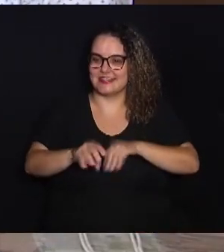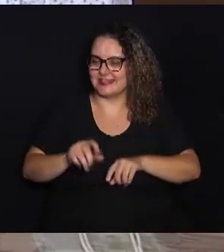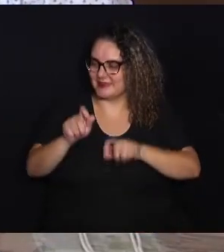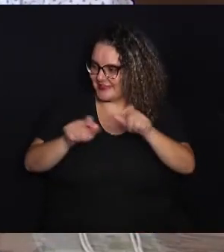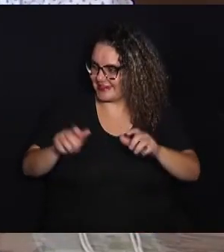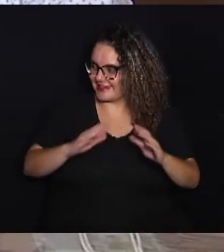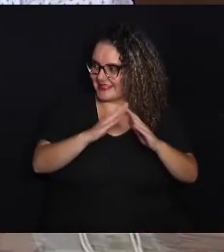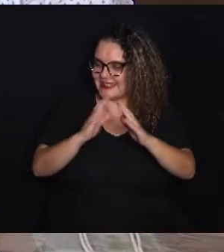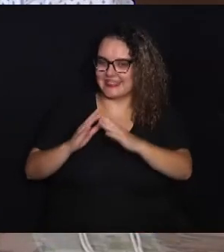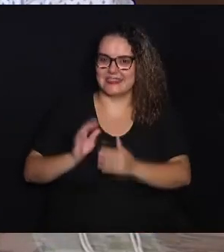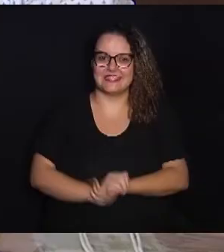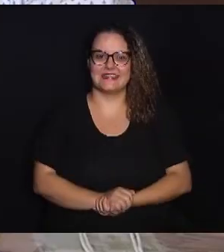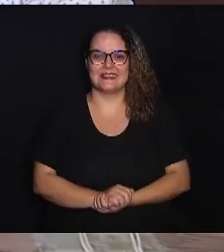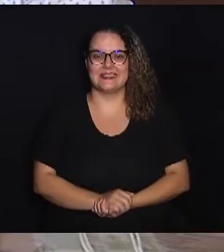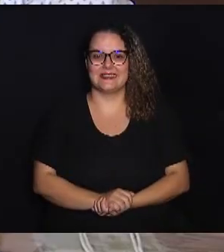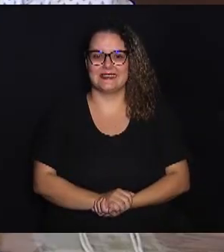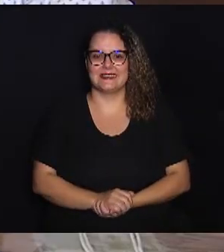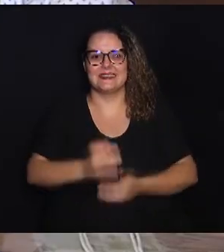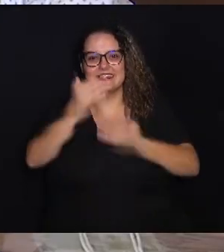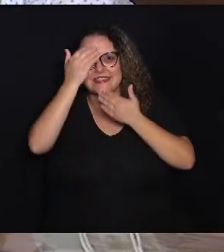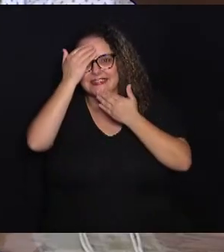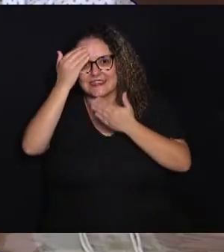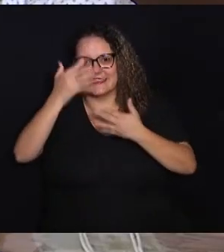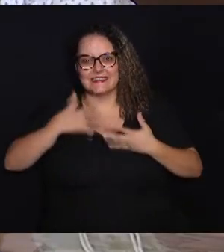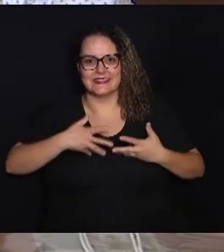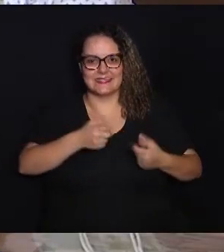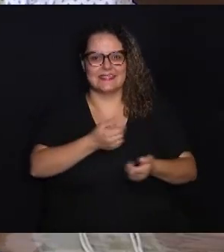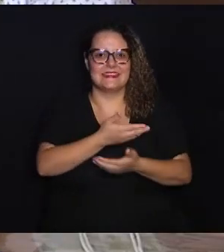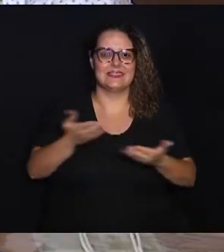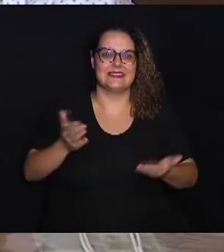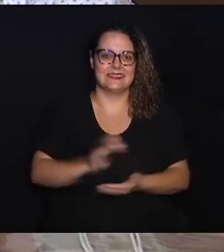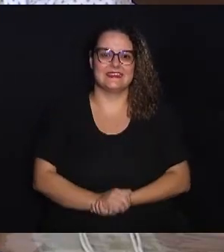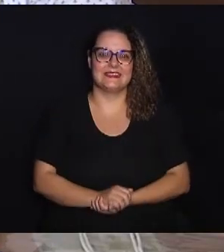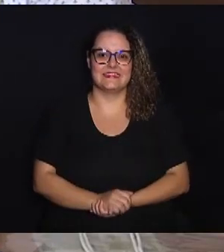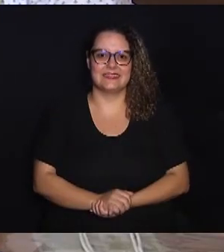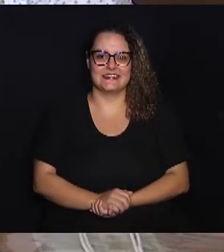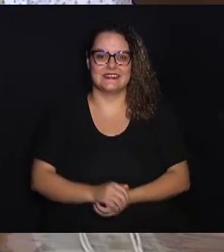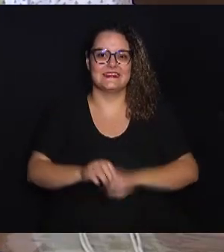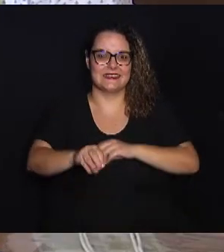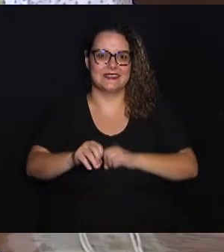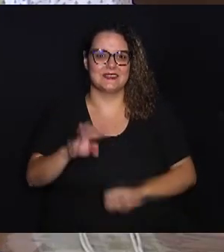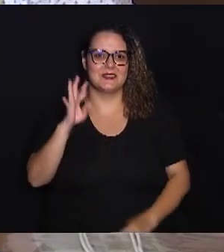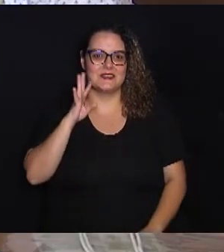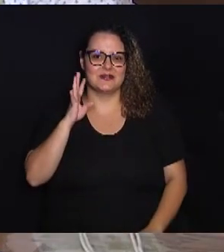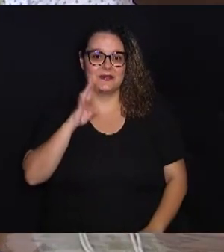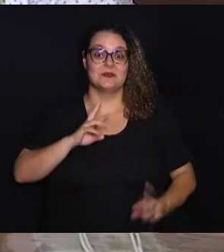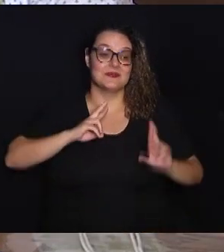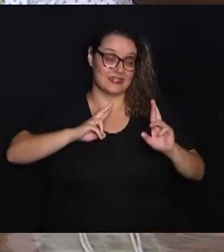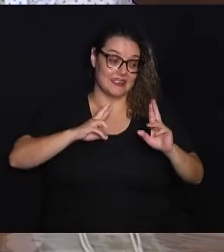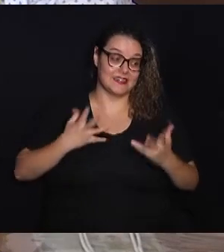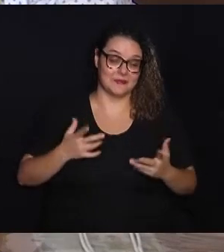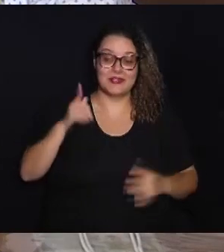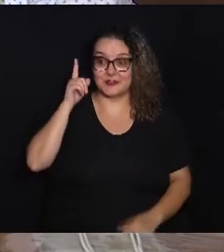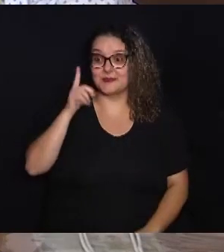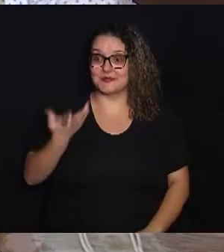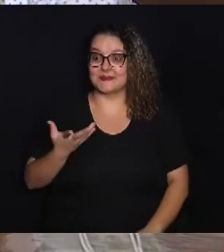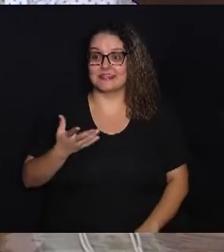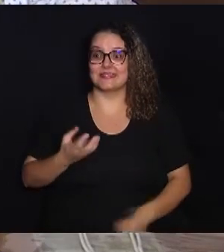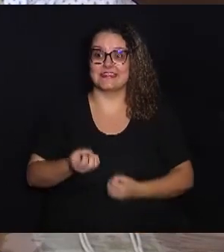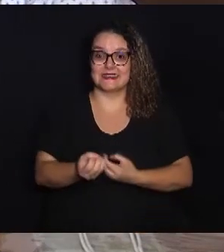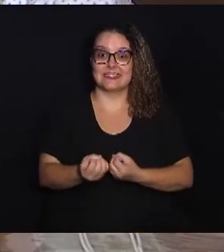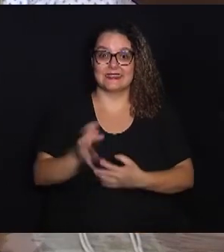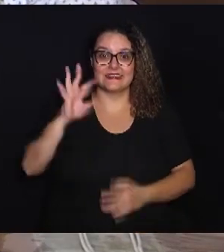casa. Obrigada pelo convite de vocês, vai ser uma aula muito legal e eu espero conseguir passar esse